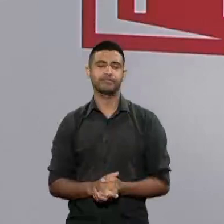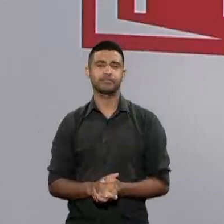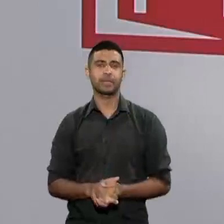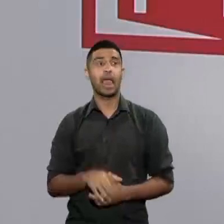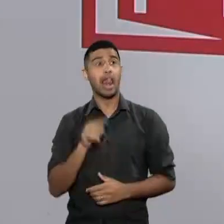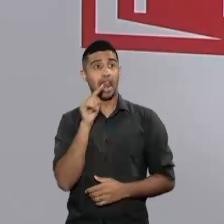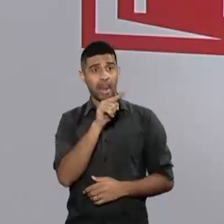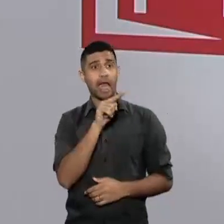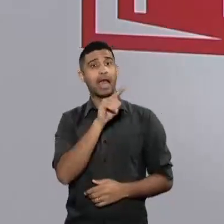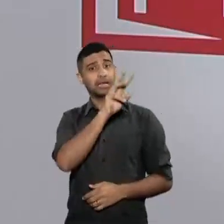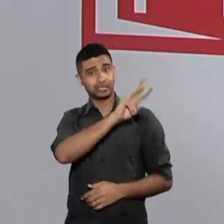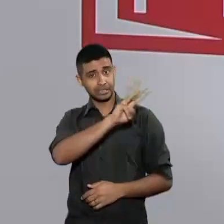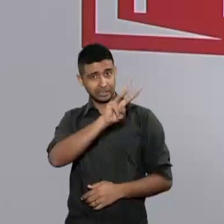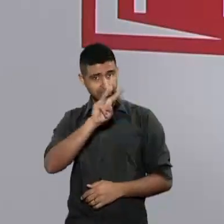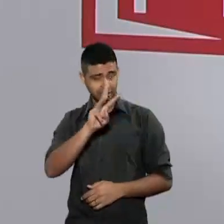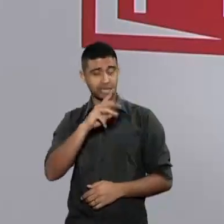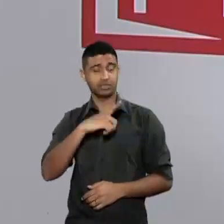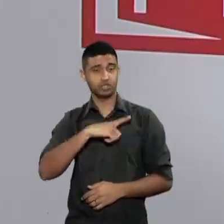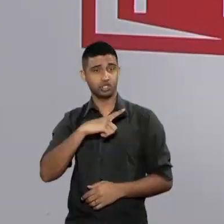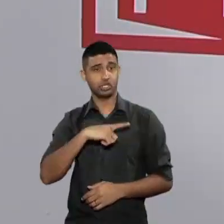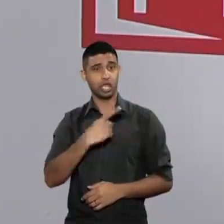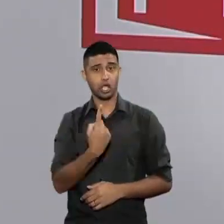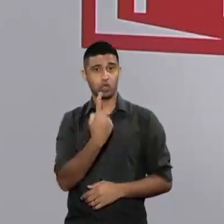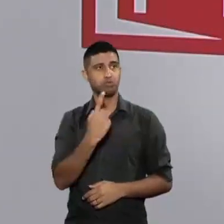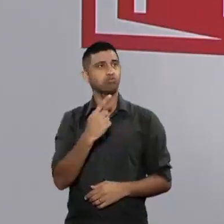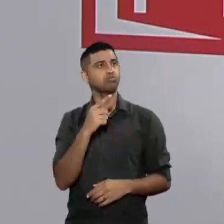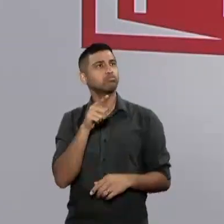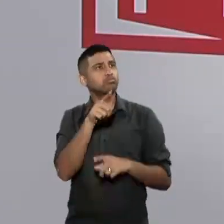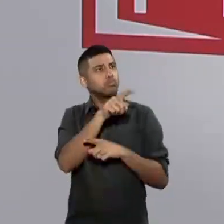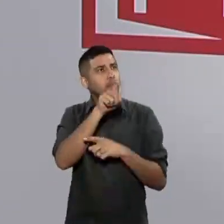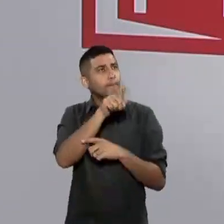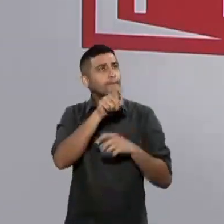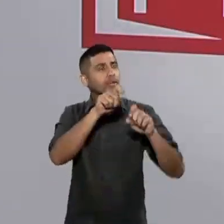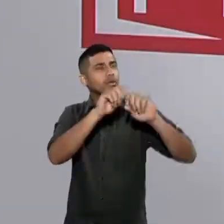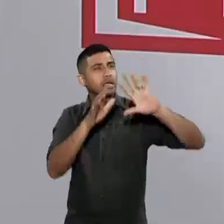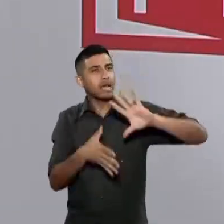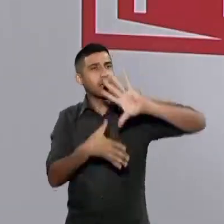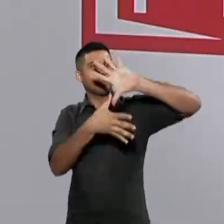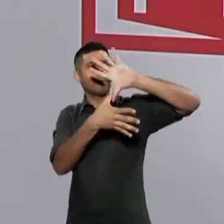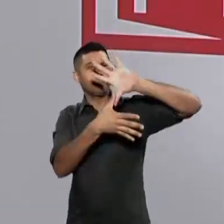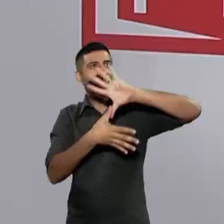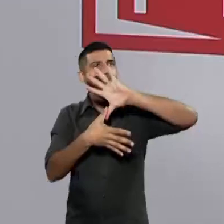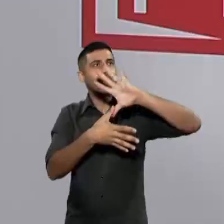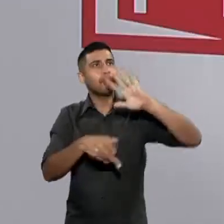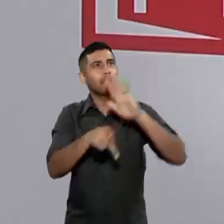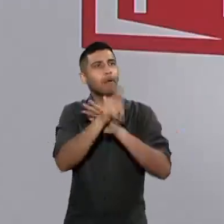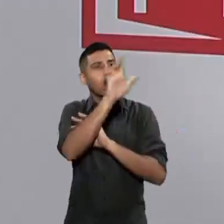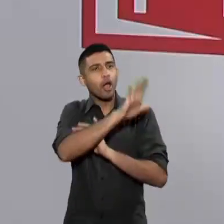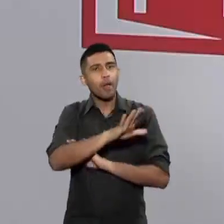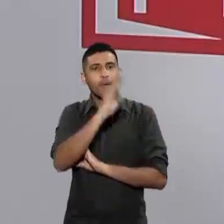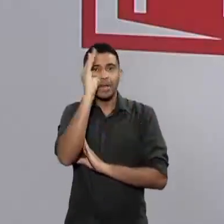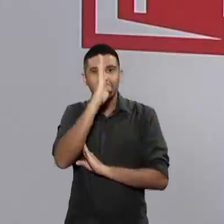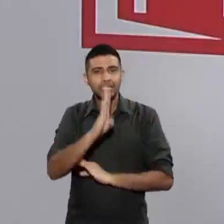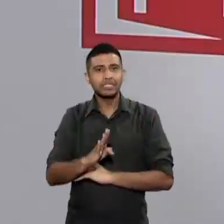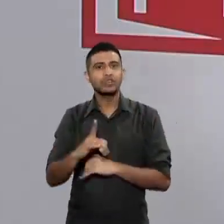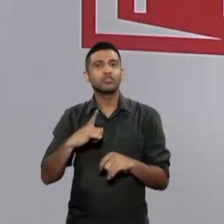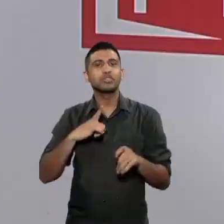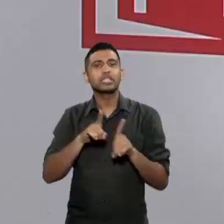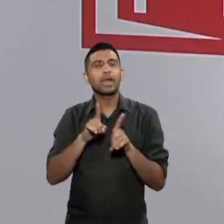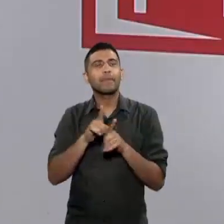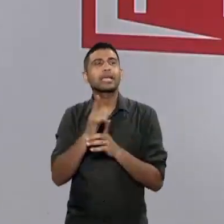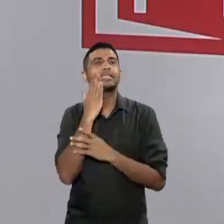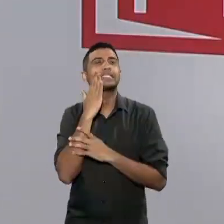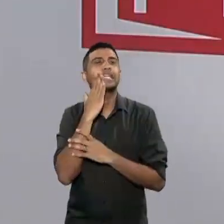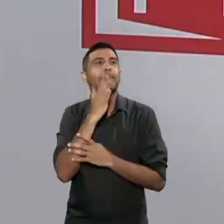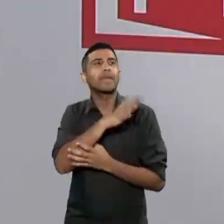também tem uma área que mostra o mapa do Brasil e os screeners que podem fazer